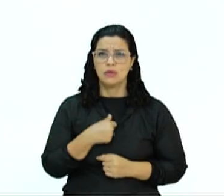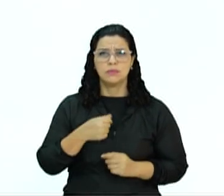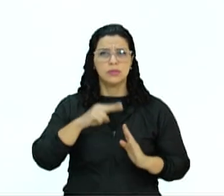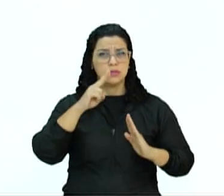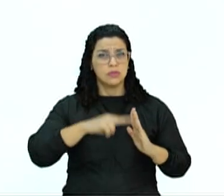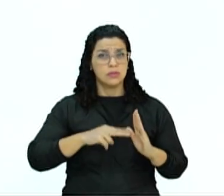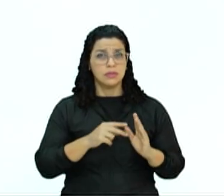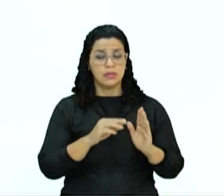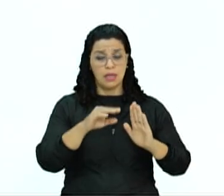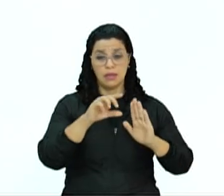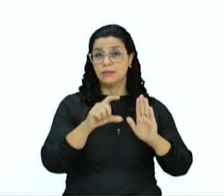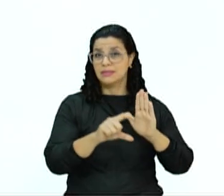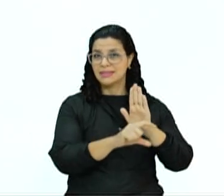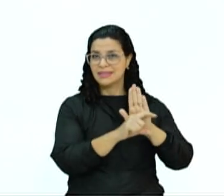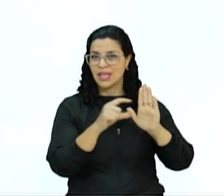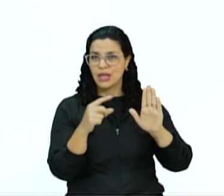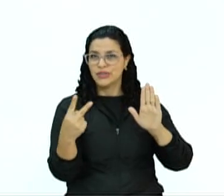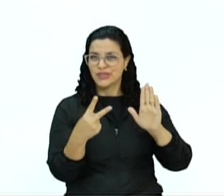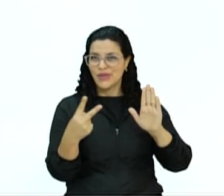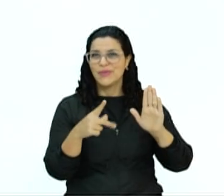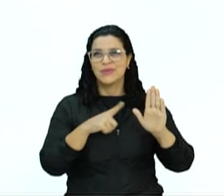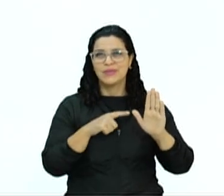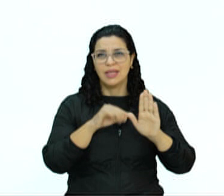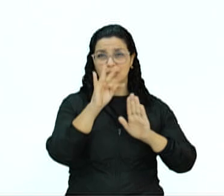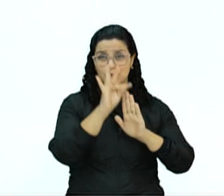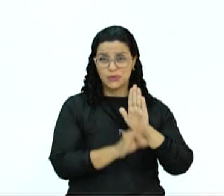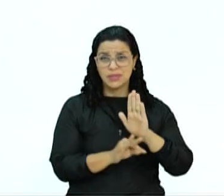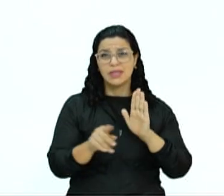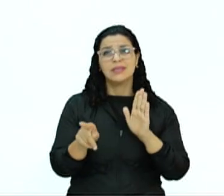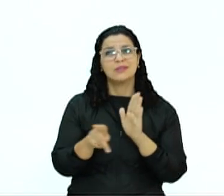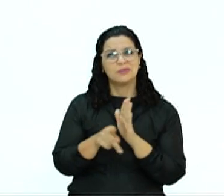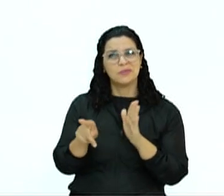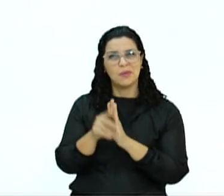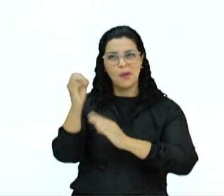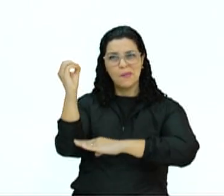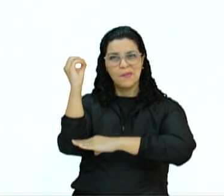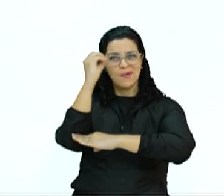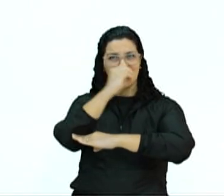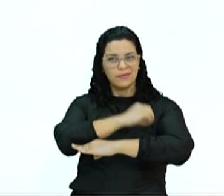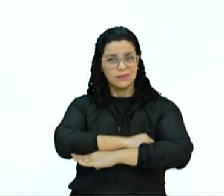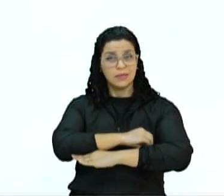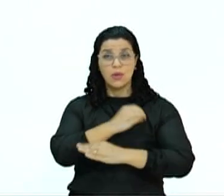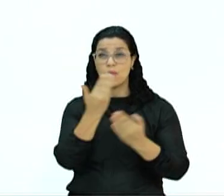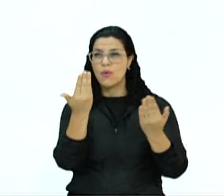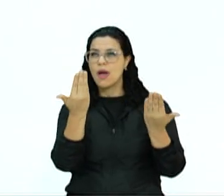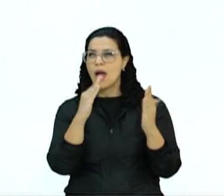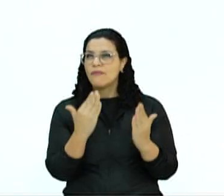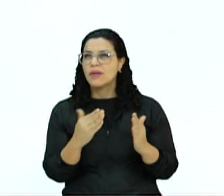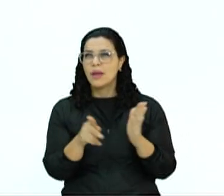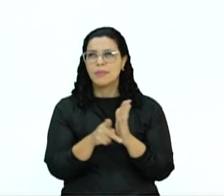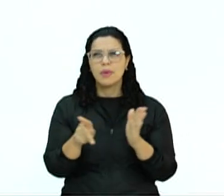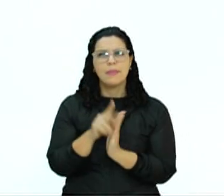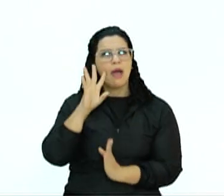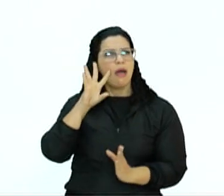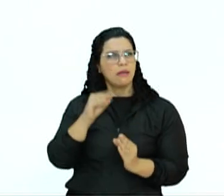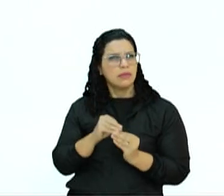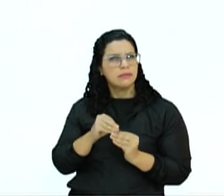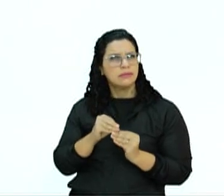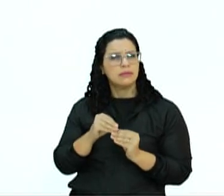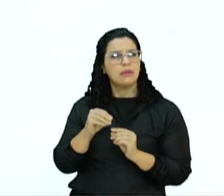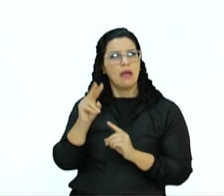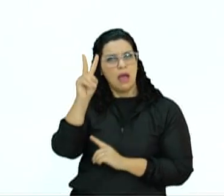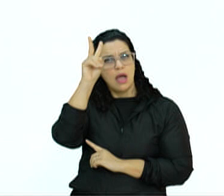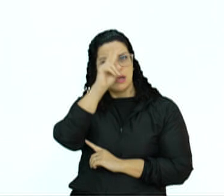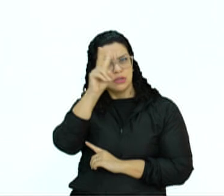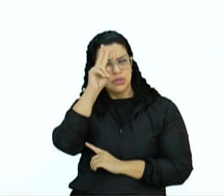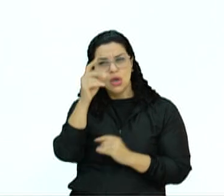ler a segunda parte do conto Venha Ver o Pôr do Sol, de Lígia Fagundes Telles, analisar a segunda parte para compreender o enredo,